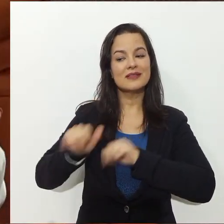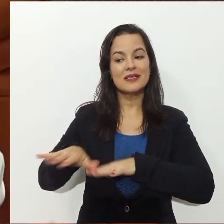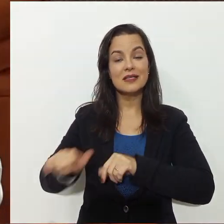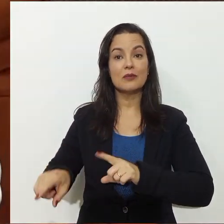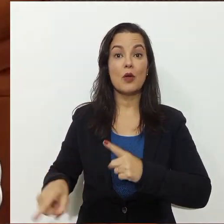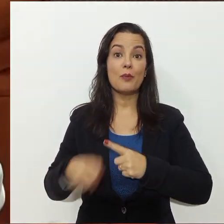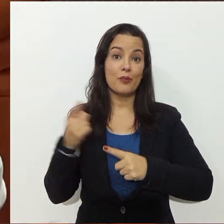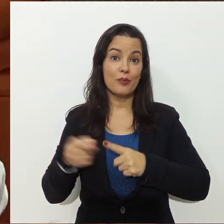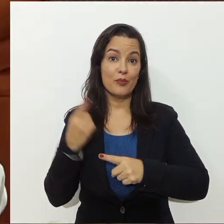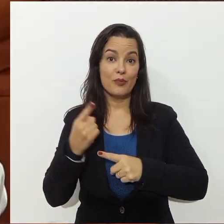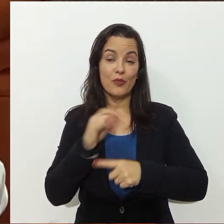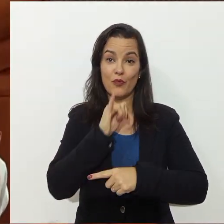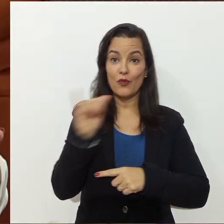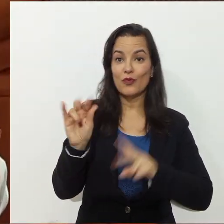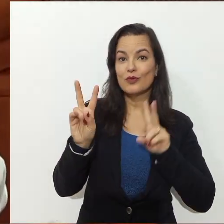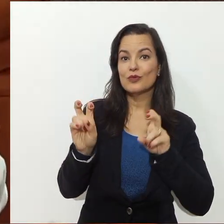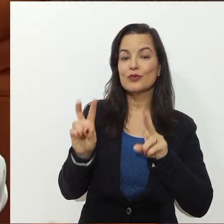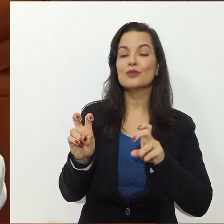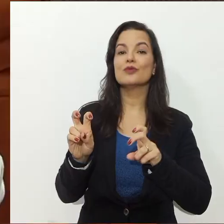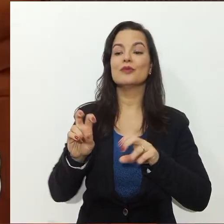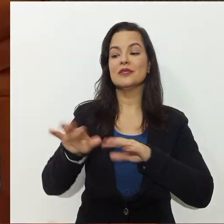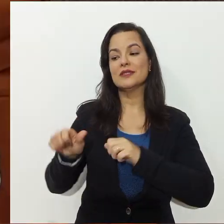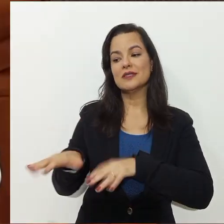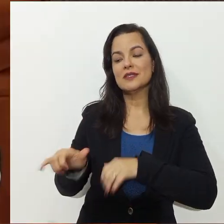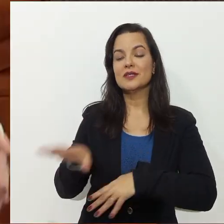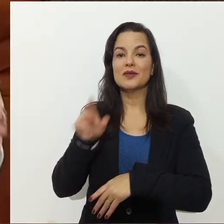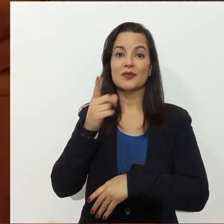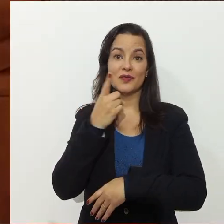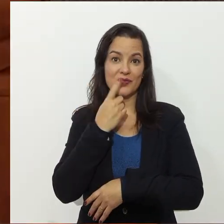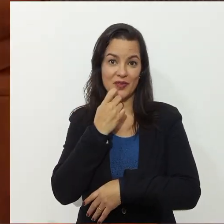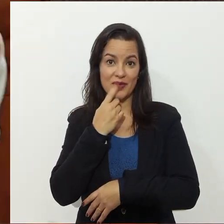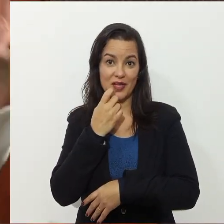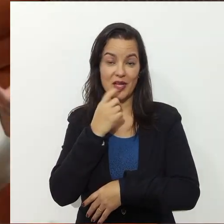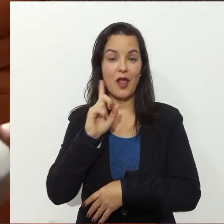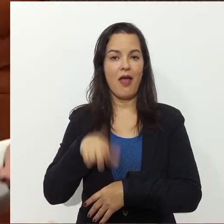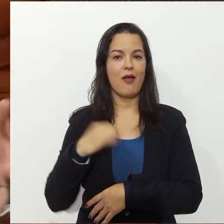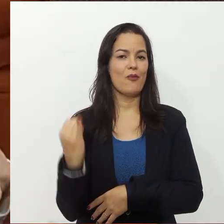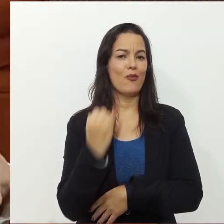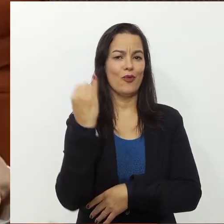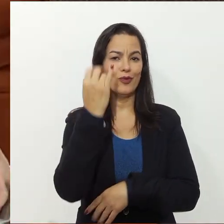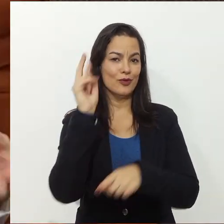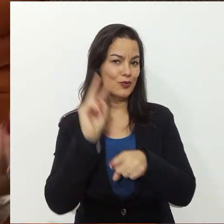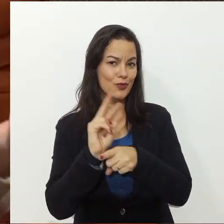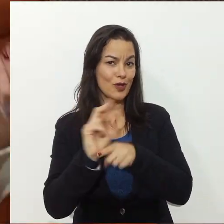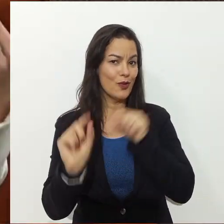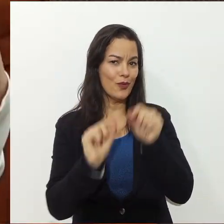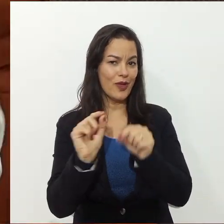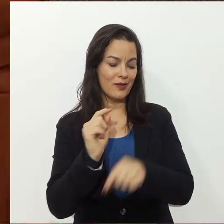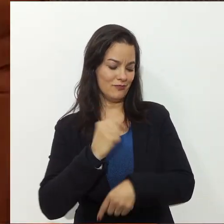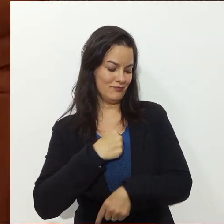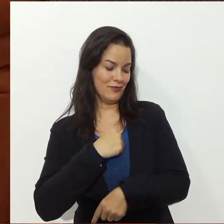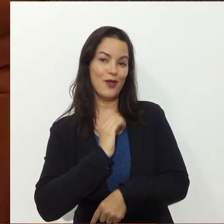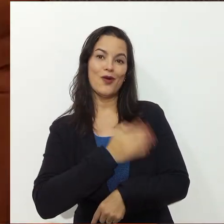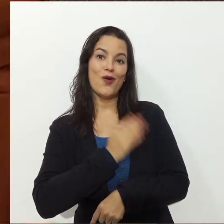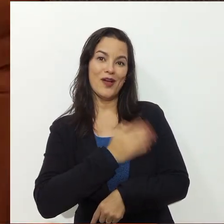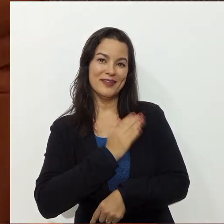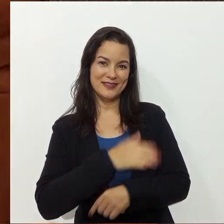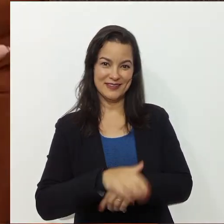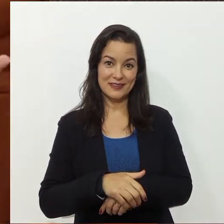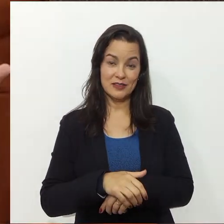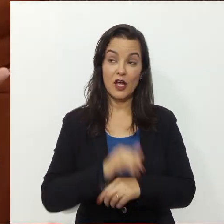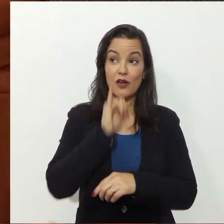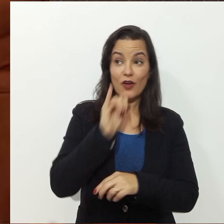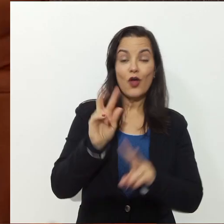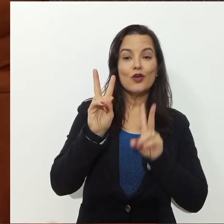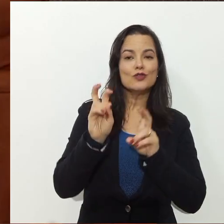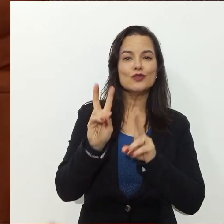Setembro Vermelho e a importância da gente cuidar do órgão mais importante, é claro, do nosso corpo, que é o nosso coração. Então, a gente falou sobre os